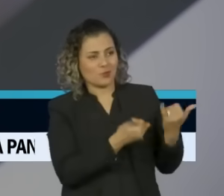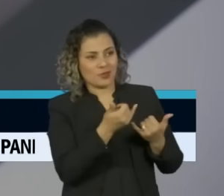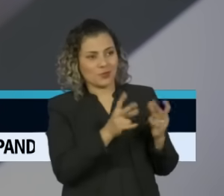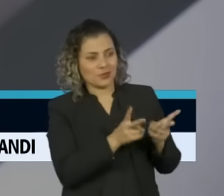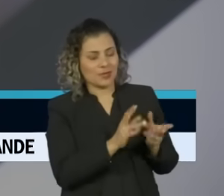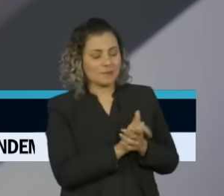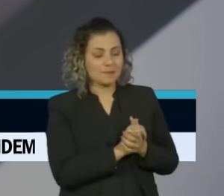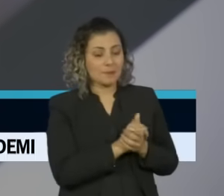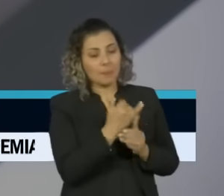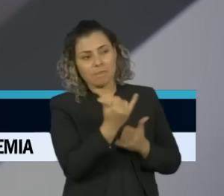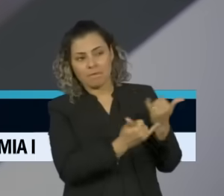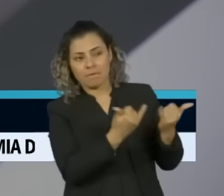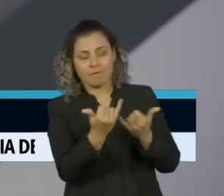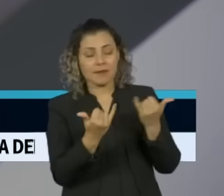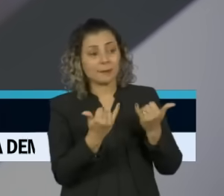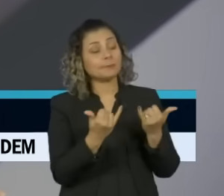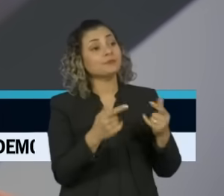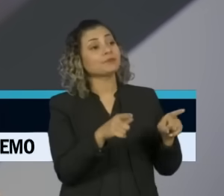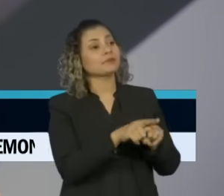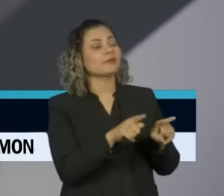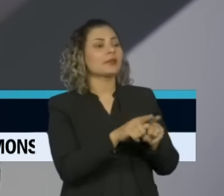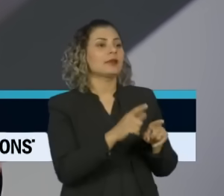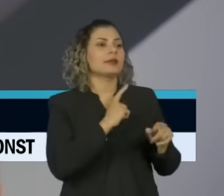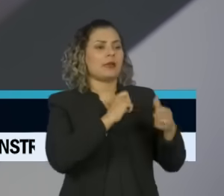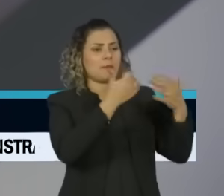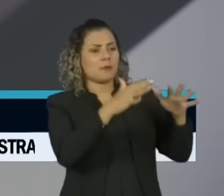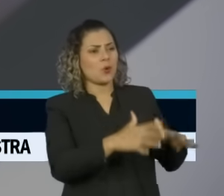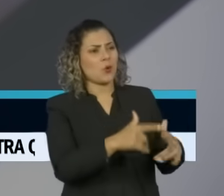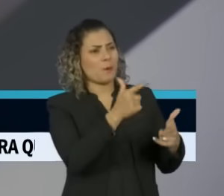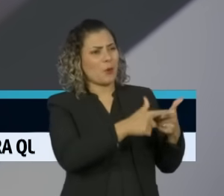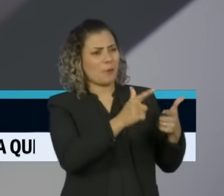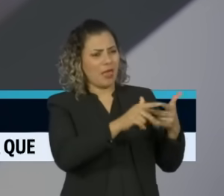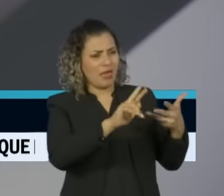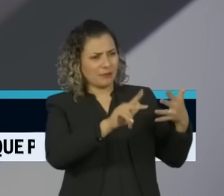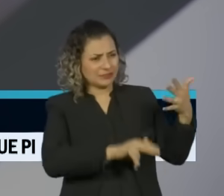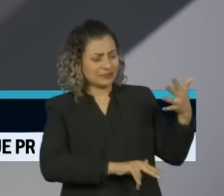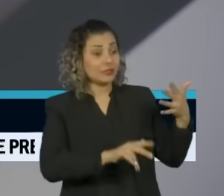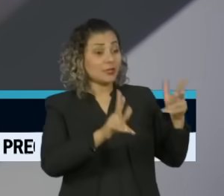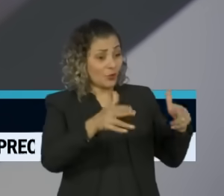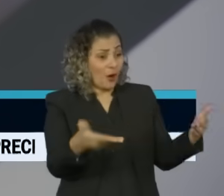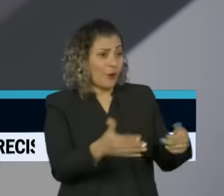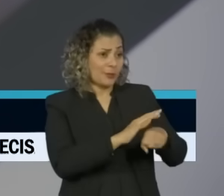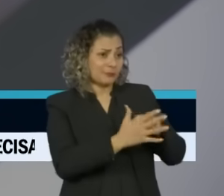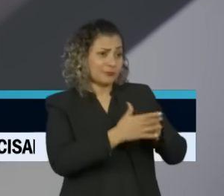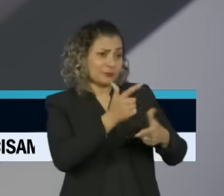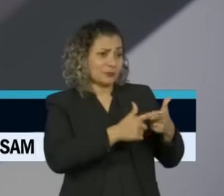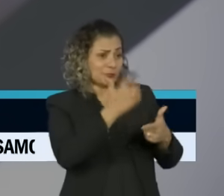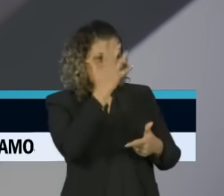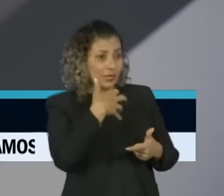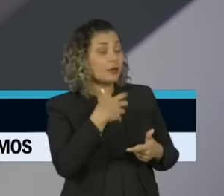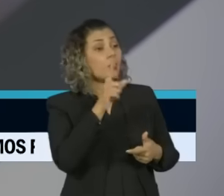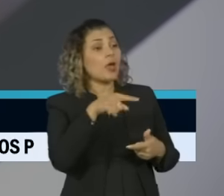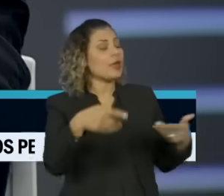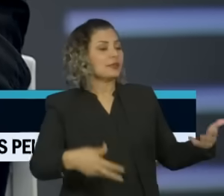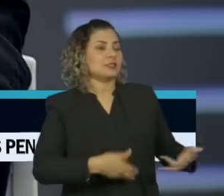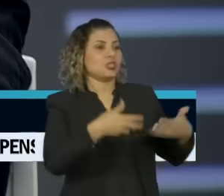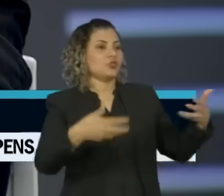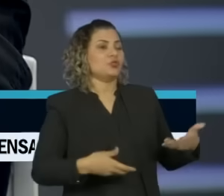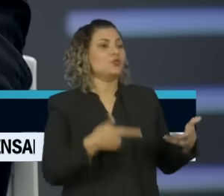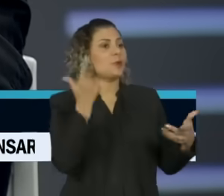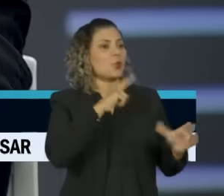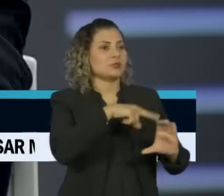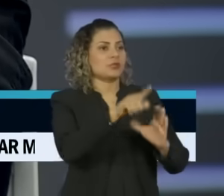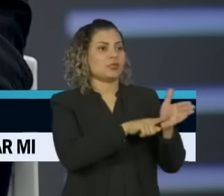que as guerras e as grandes tragédias como agora sempre foram os motores para você levar o